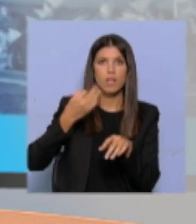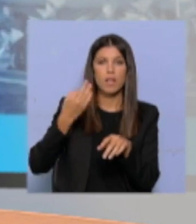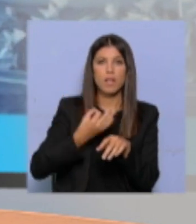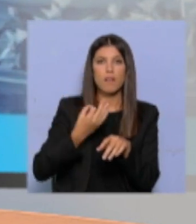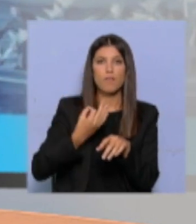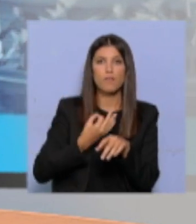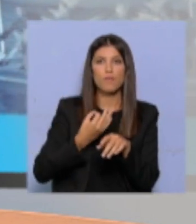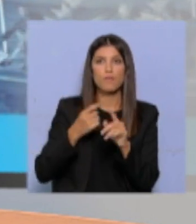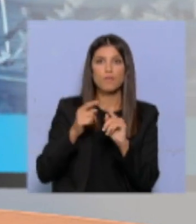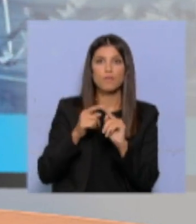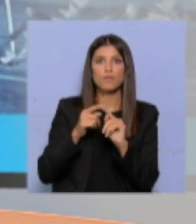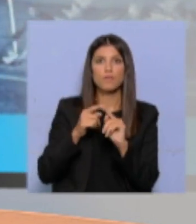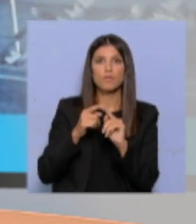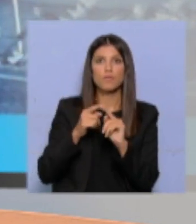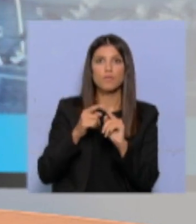alguma, digamos,